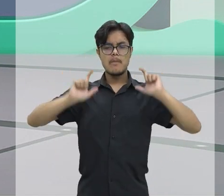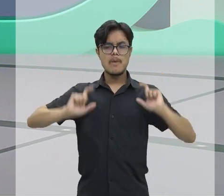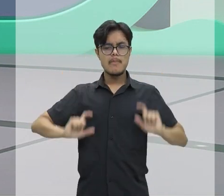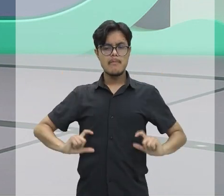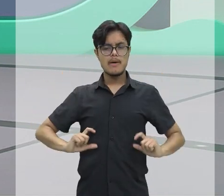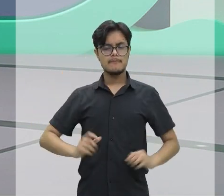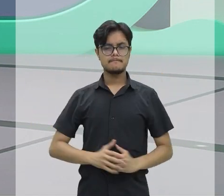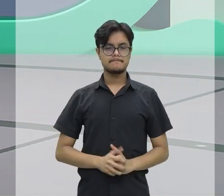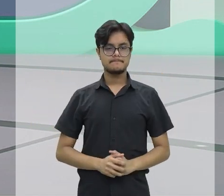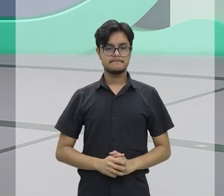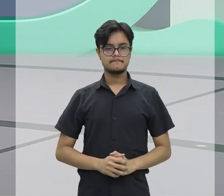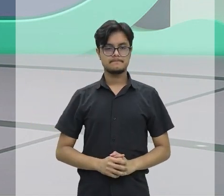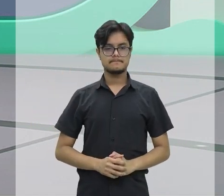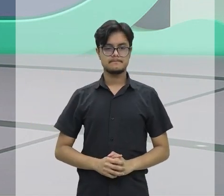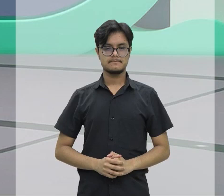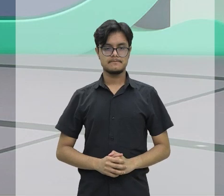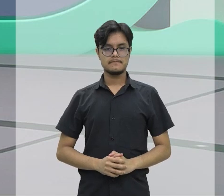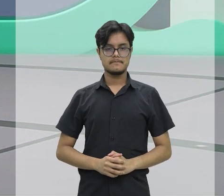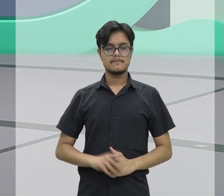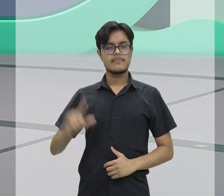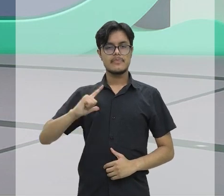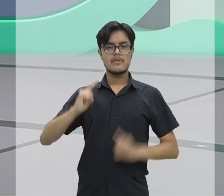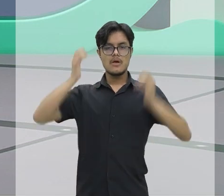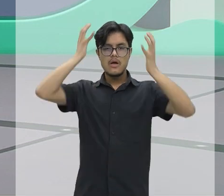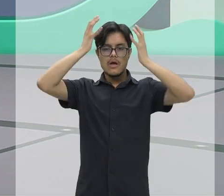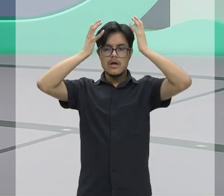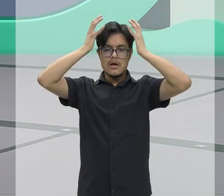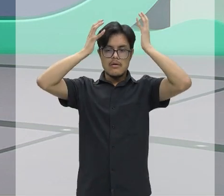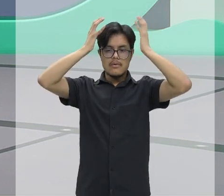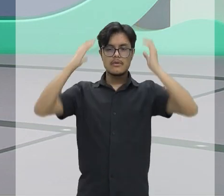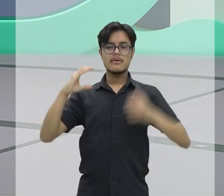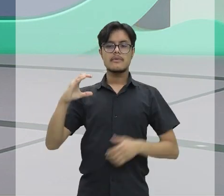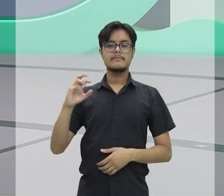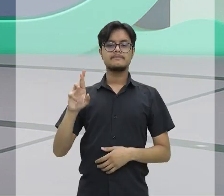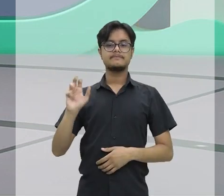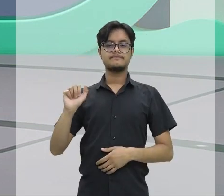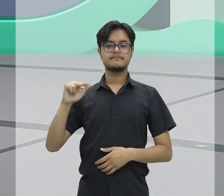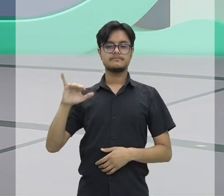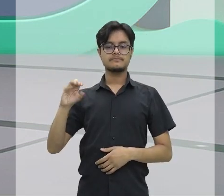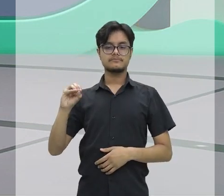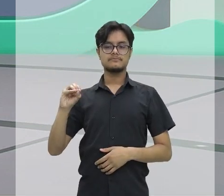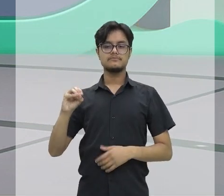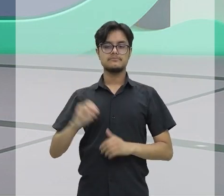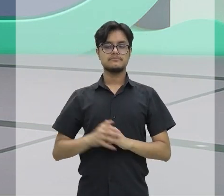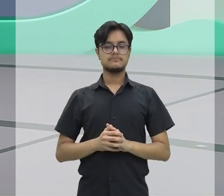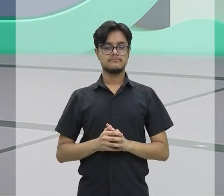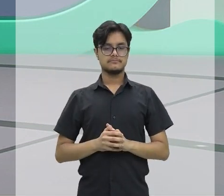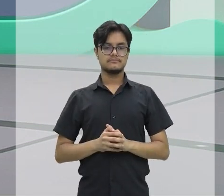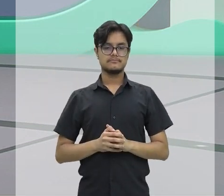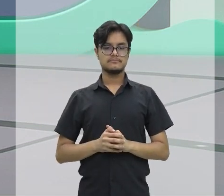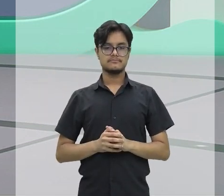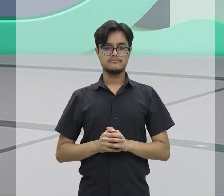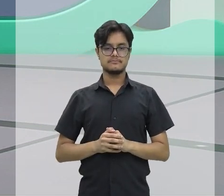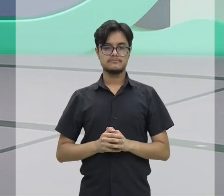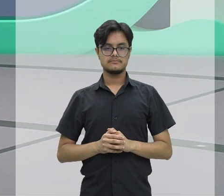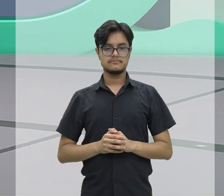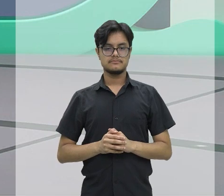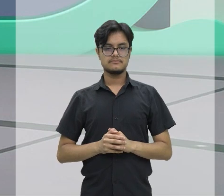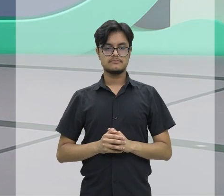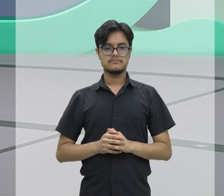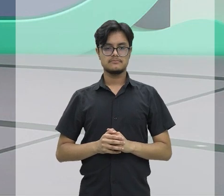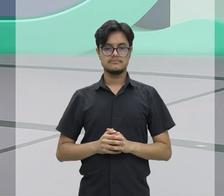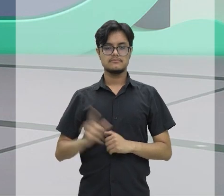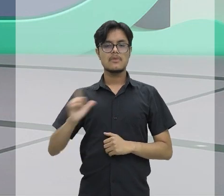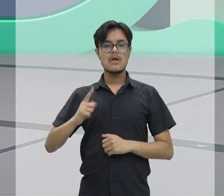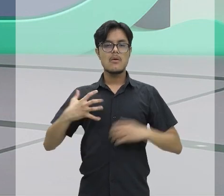axial. Primeiro nós temos ali os ossos do crânio, né, nessa região aí da nossa cabeça. Temos também